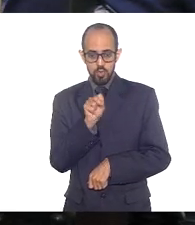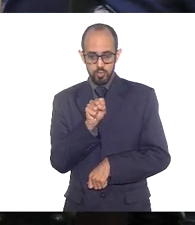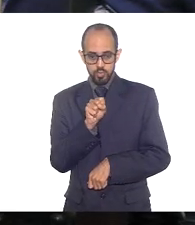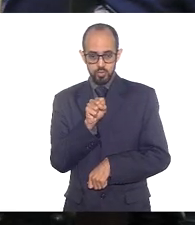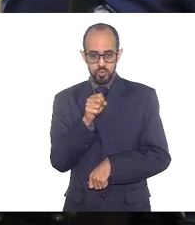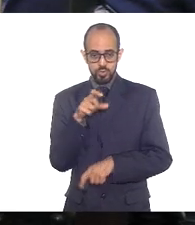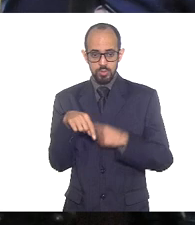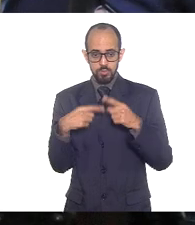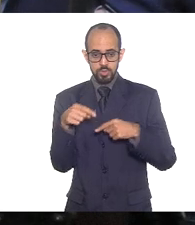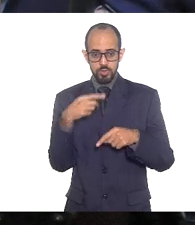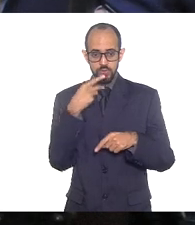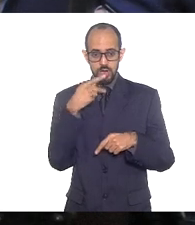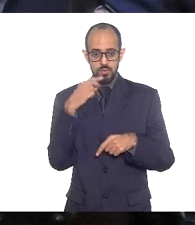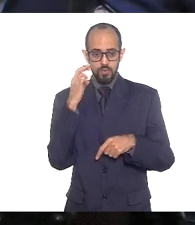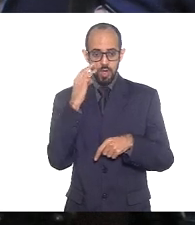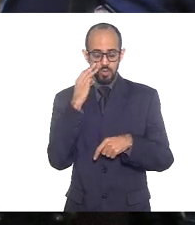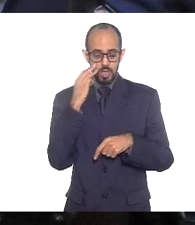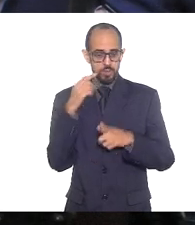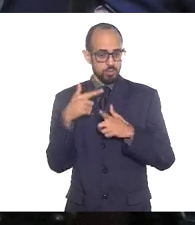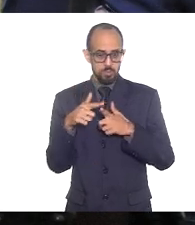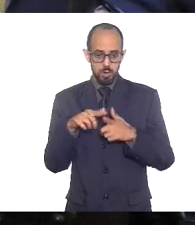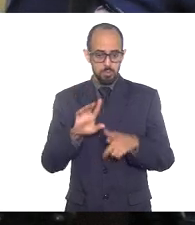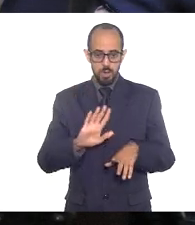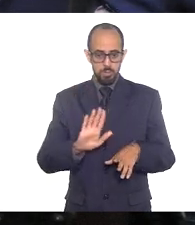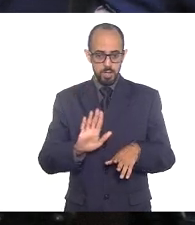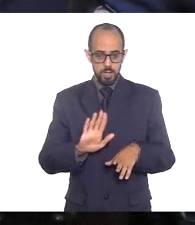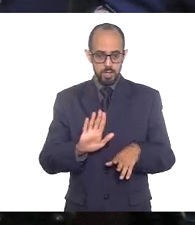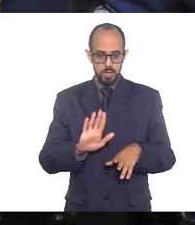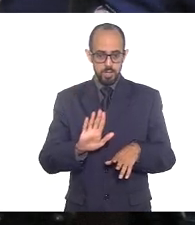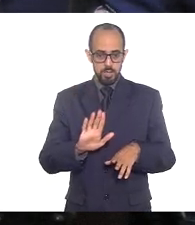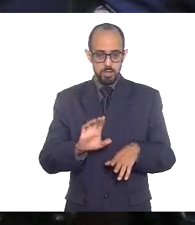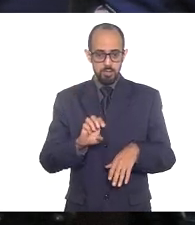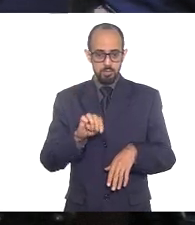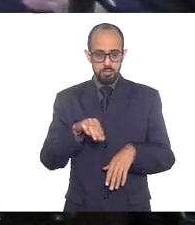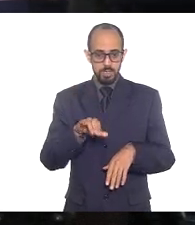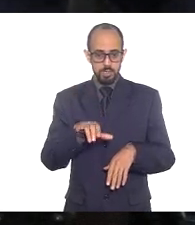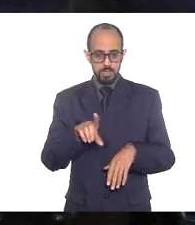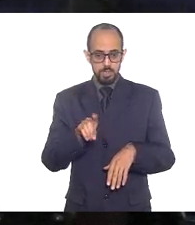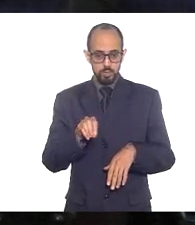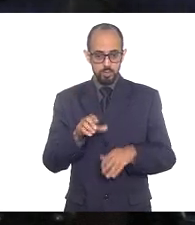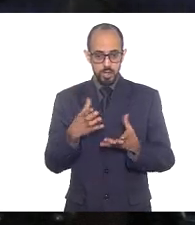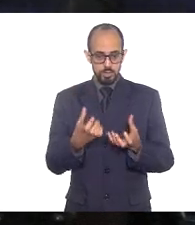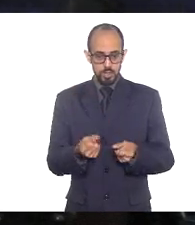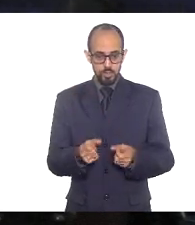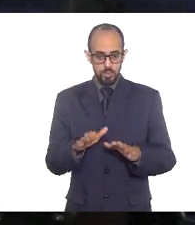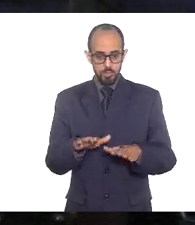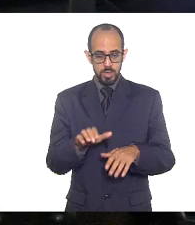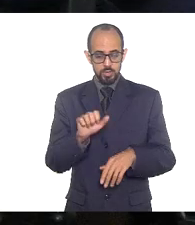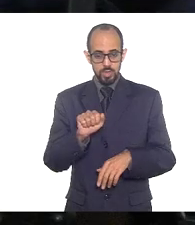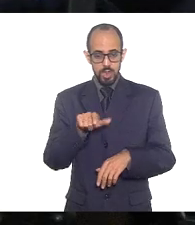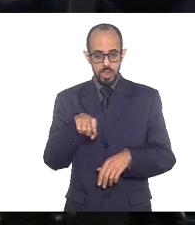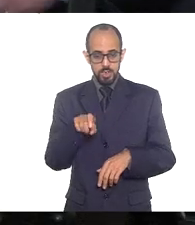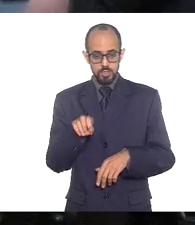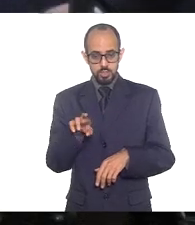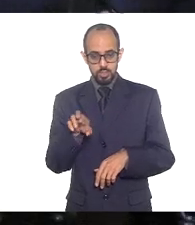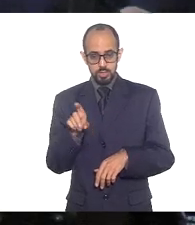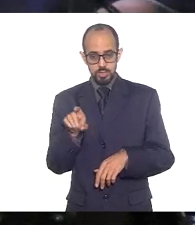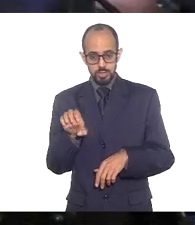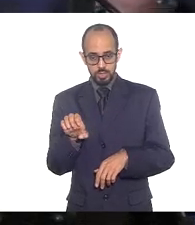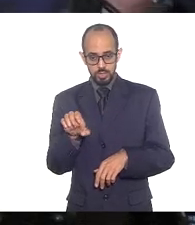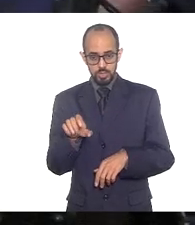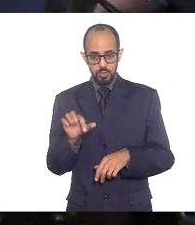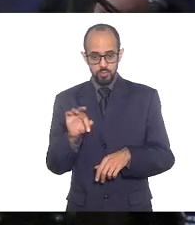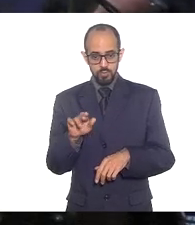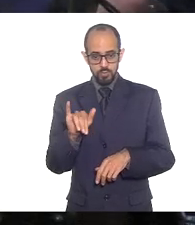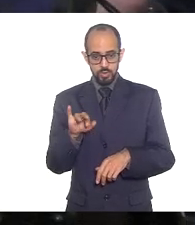waldeck Carneiro tem problema nenhum é o Marcelo tá abrindo mão mas o Alexandre Freitas pediu para encaminhar